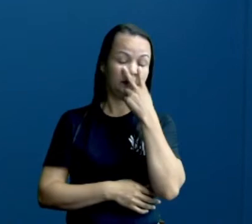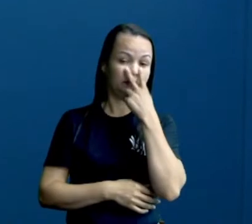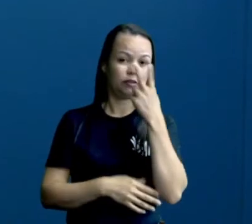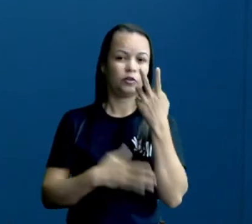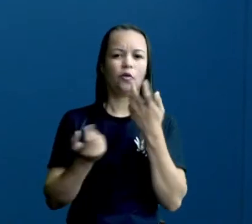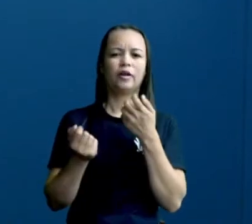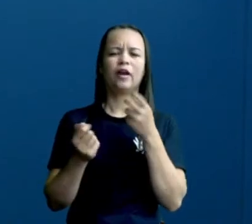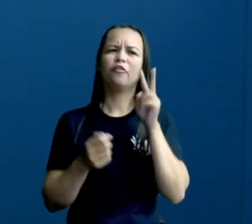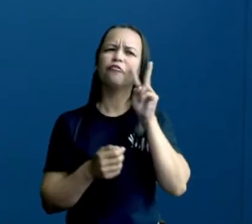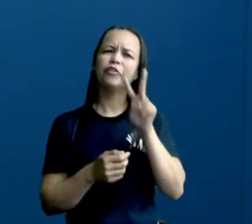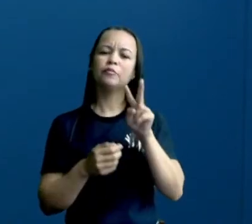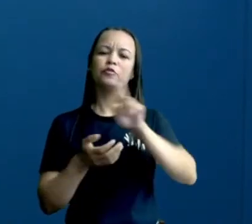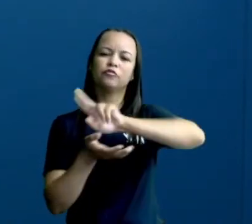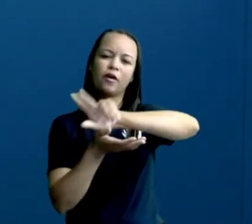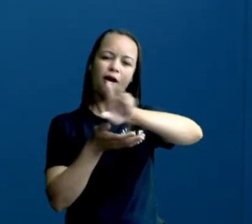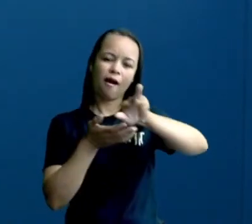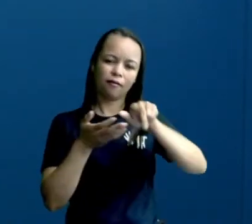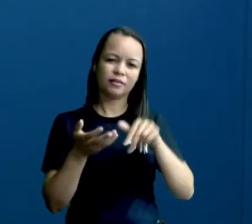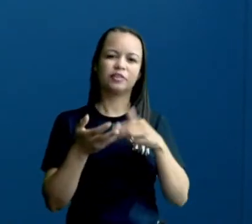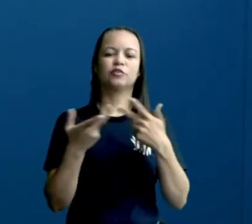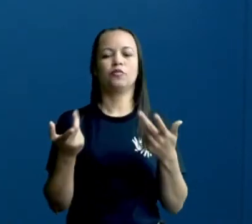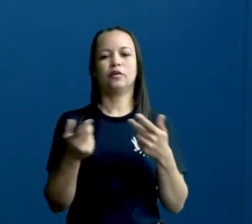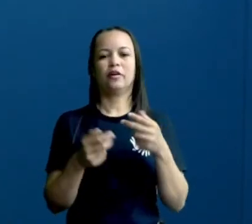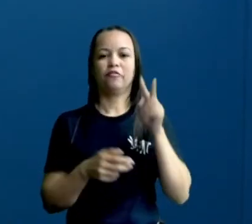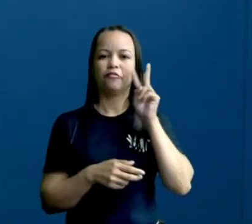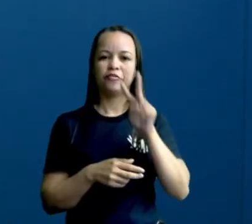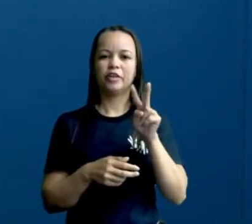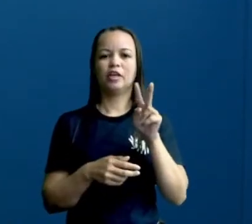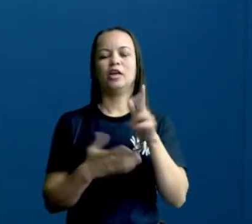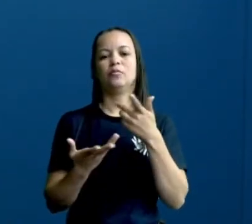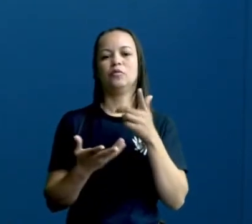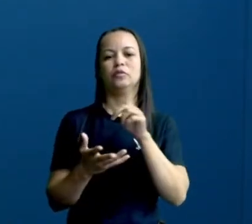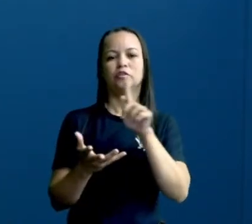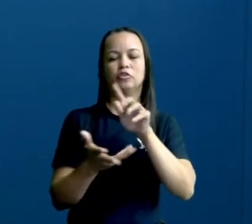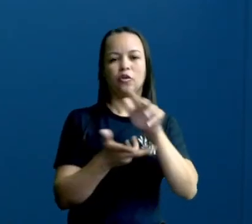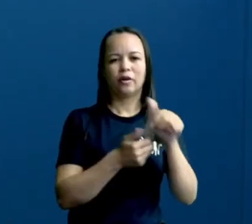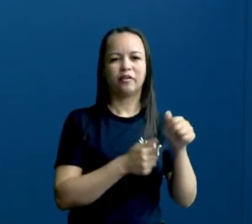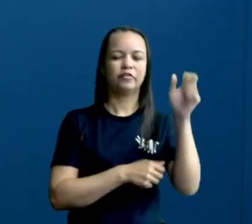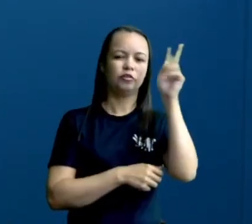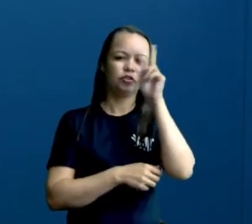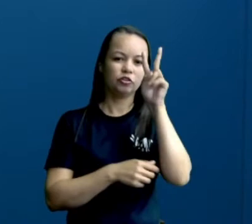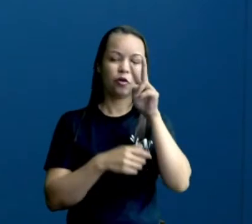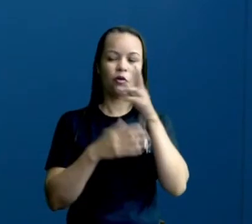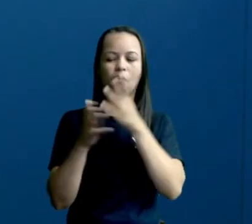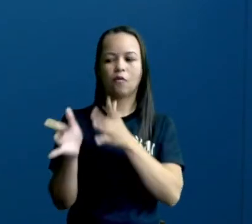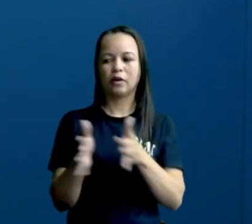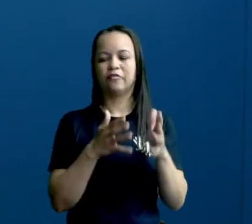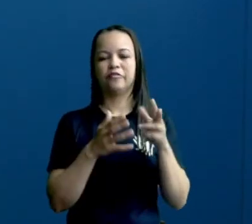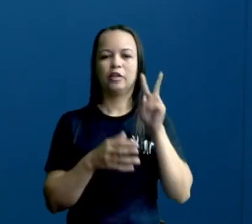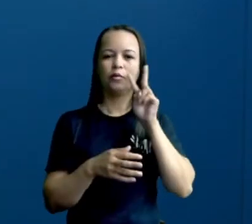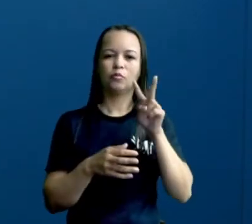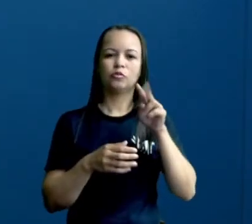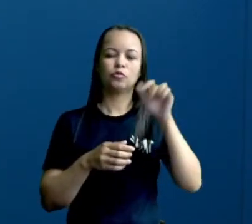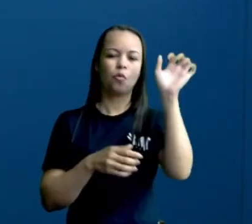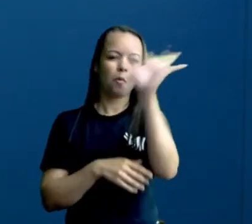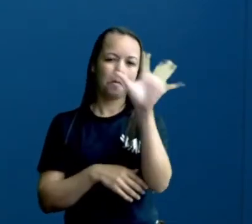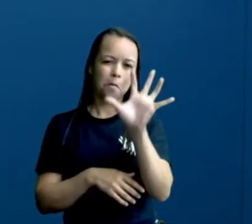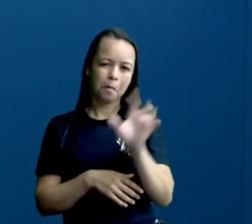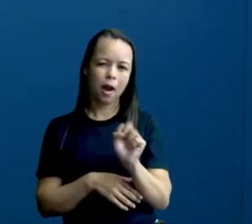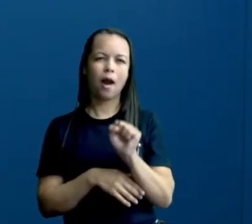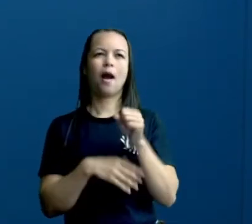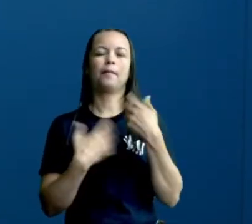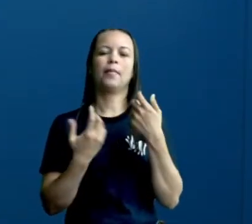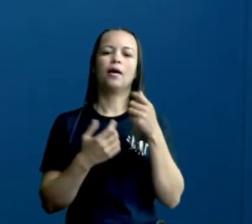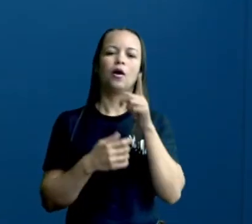da cidade, foi ou não foi? Nós vimos o mapa da cidade, nós vimos os rios, vimos também como se formou